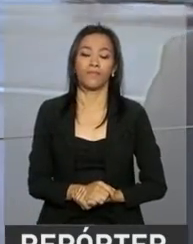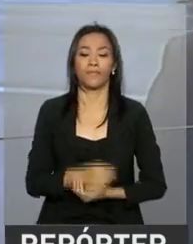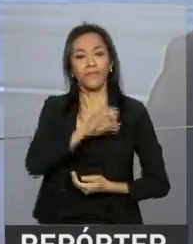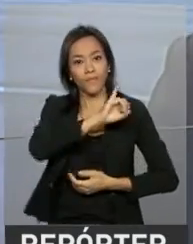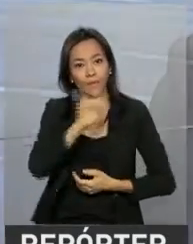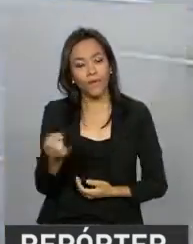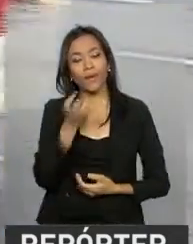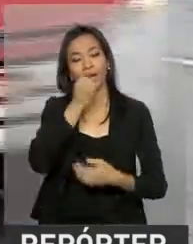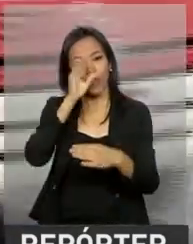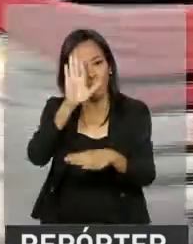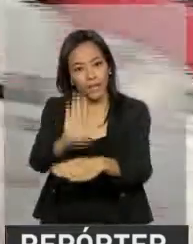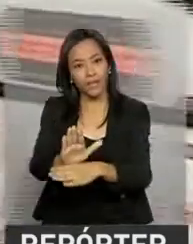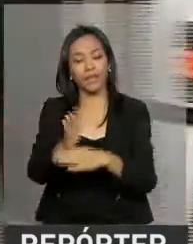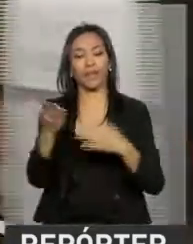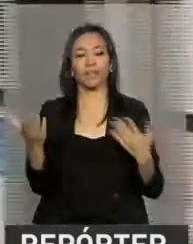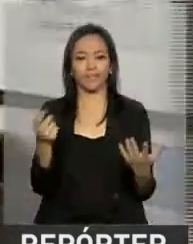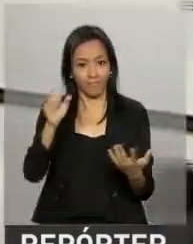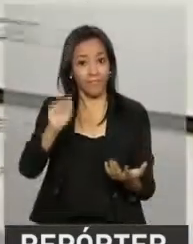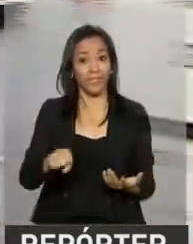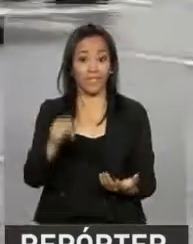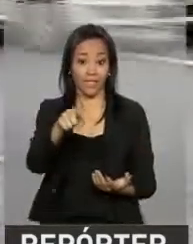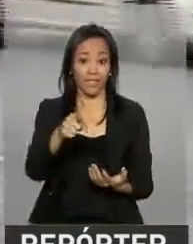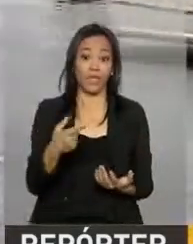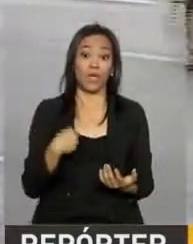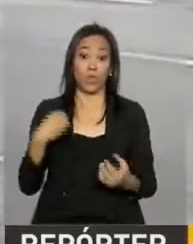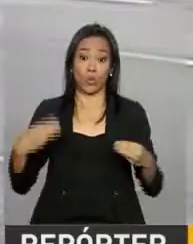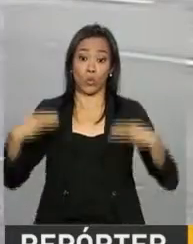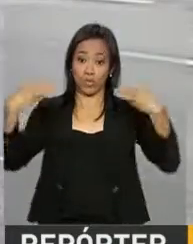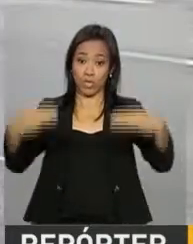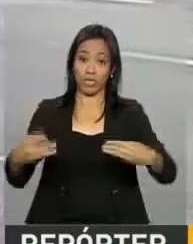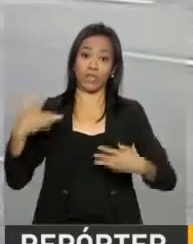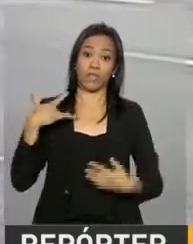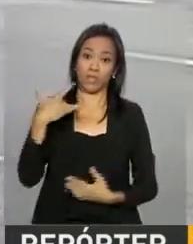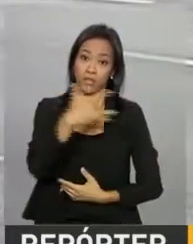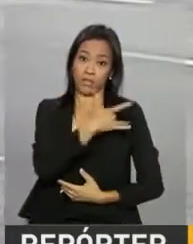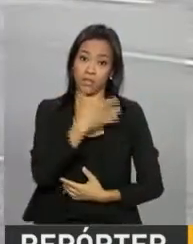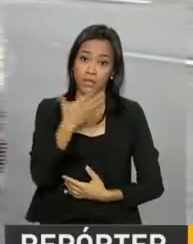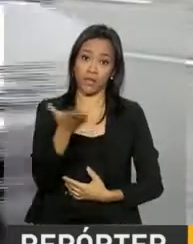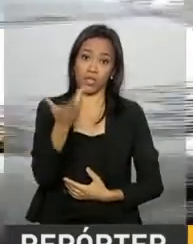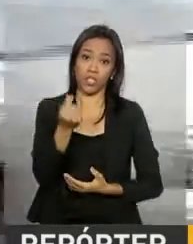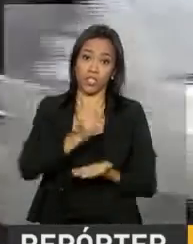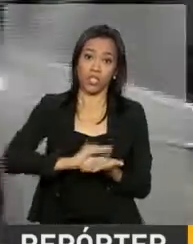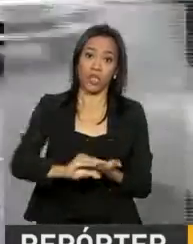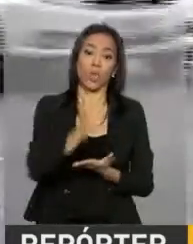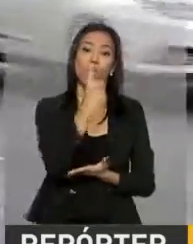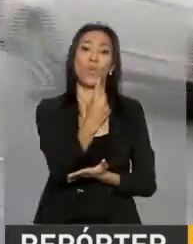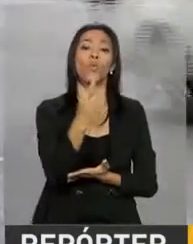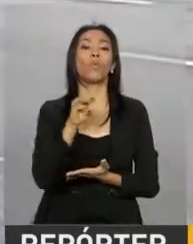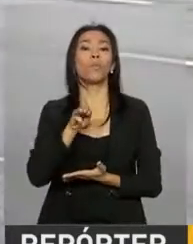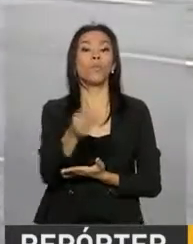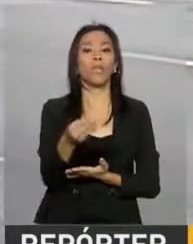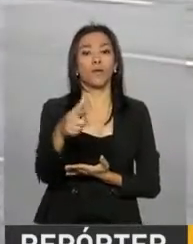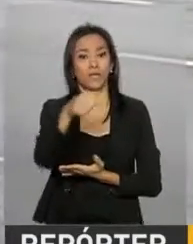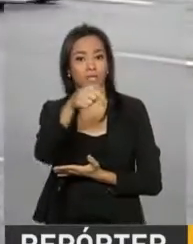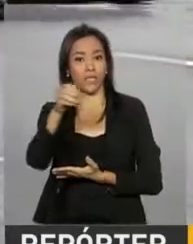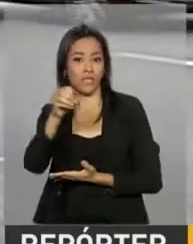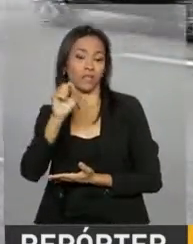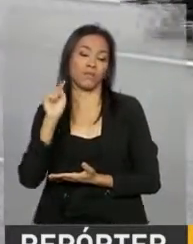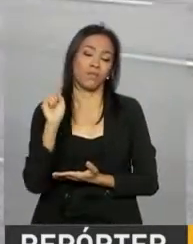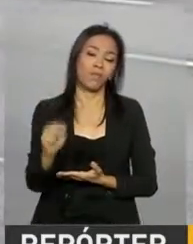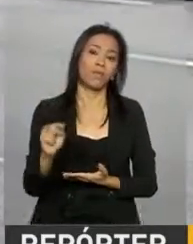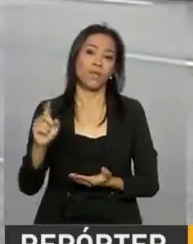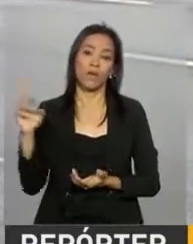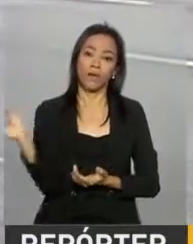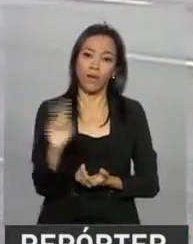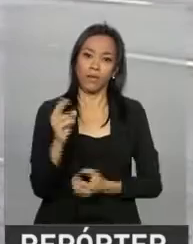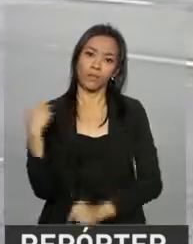tarde isso mesmo o ministério da saúde é liberou um milhão e setecentos mil reais para a